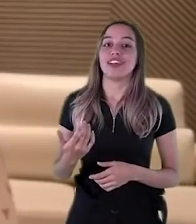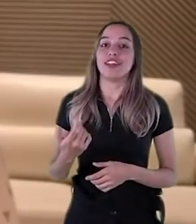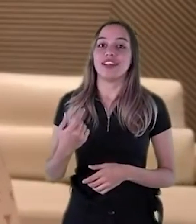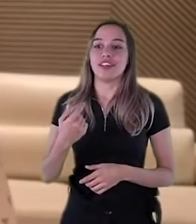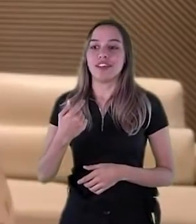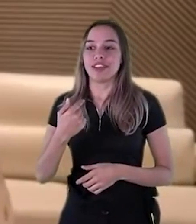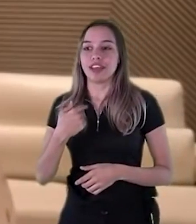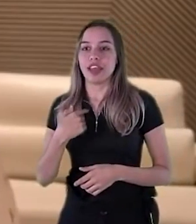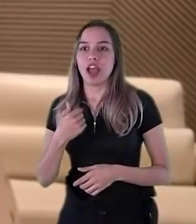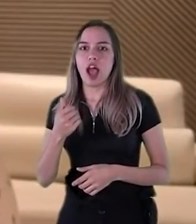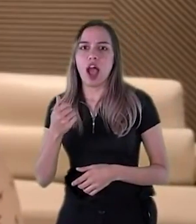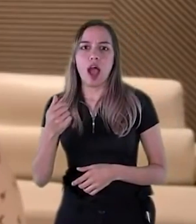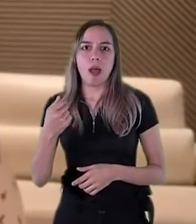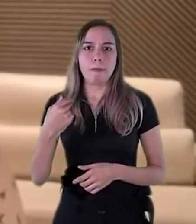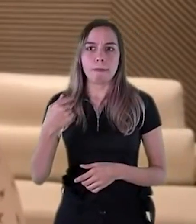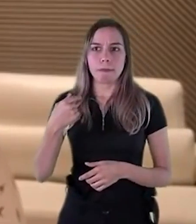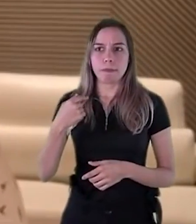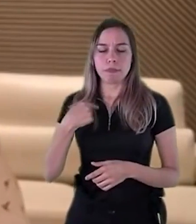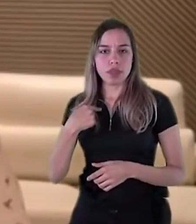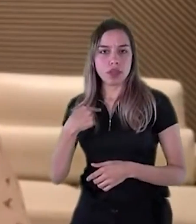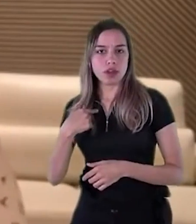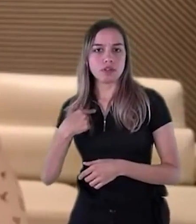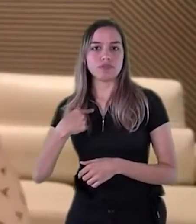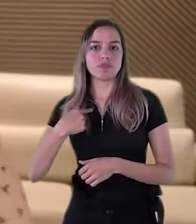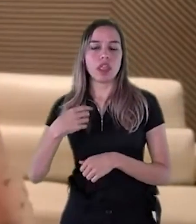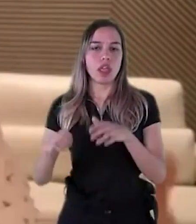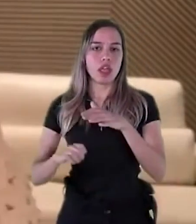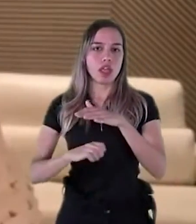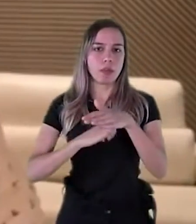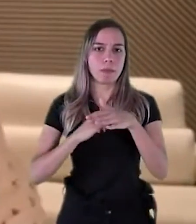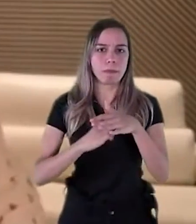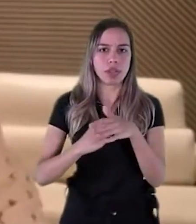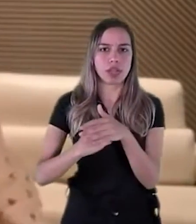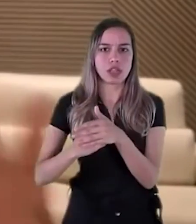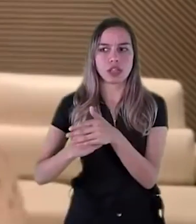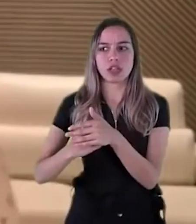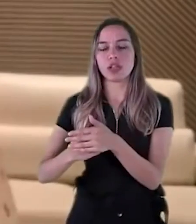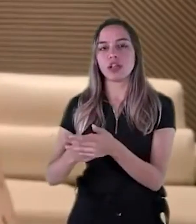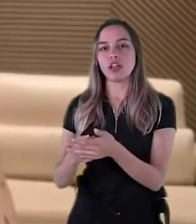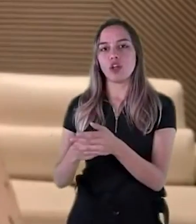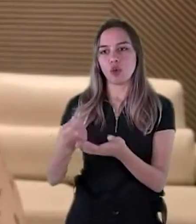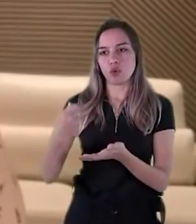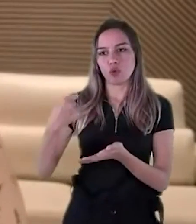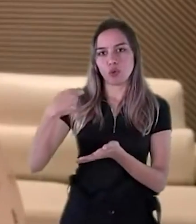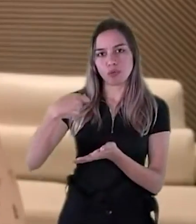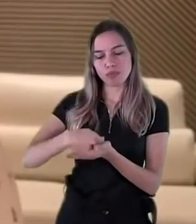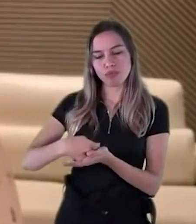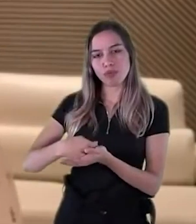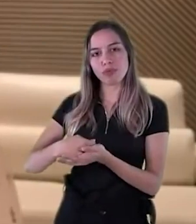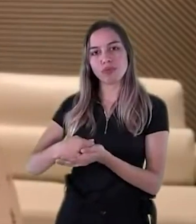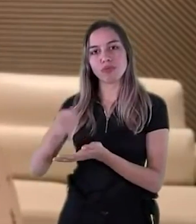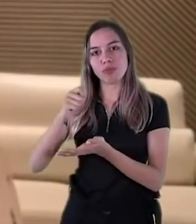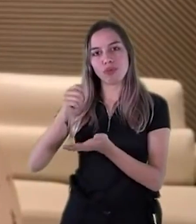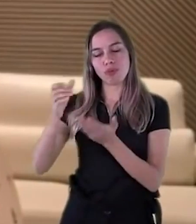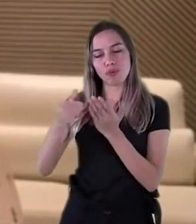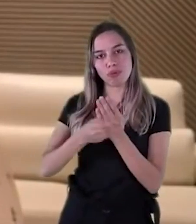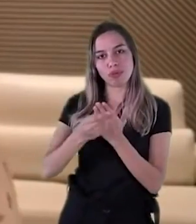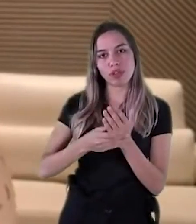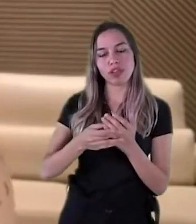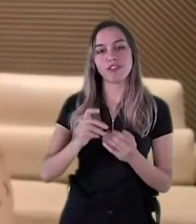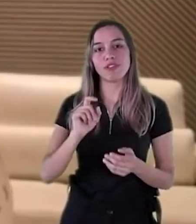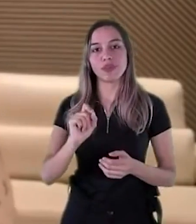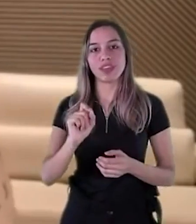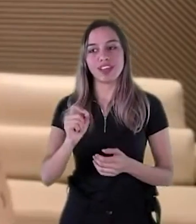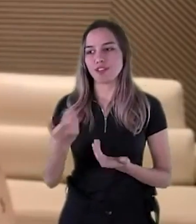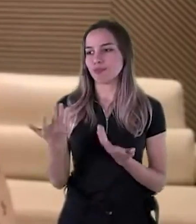editora, que não quer fazer um livro para ficar encalhado, ela quer um livro que repercuta, que as pessoas queiram, foi muito desafiador.